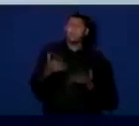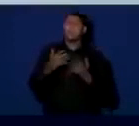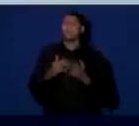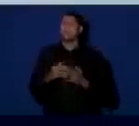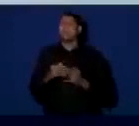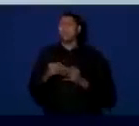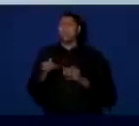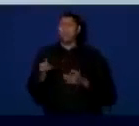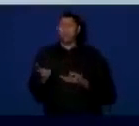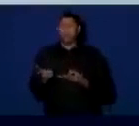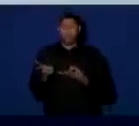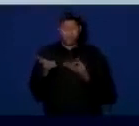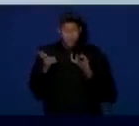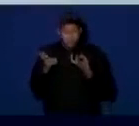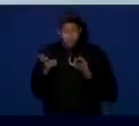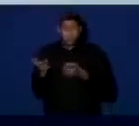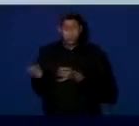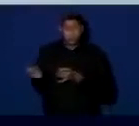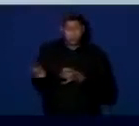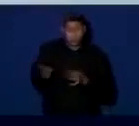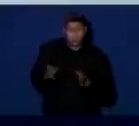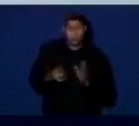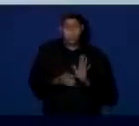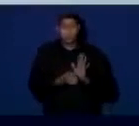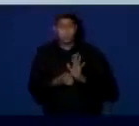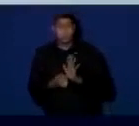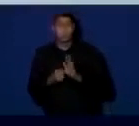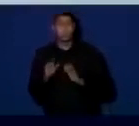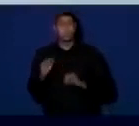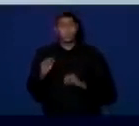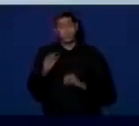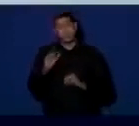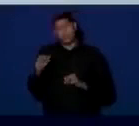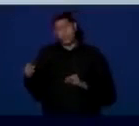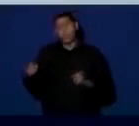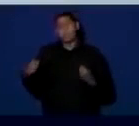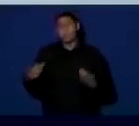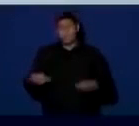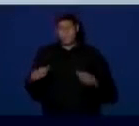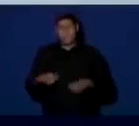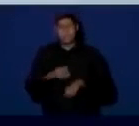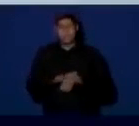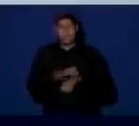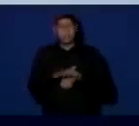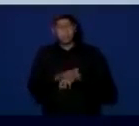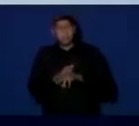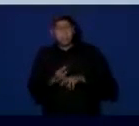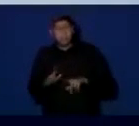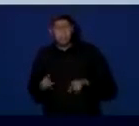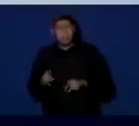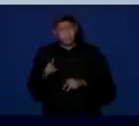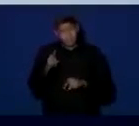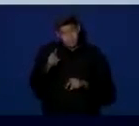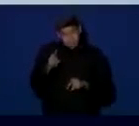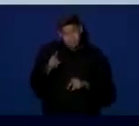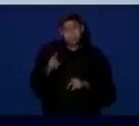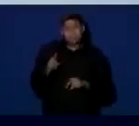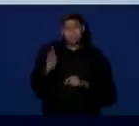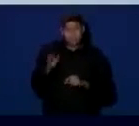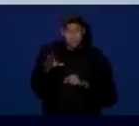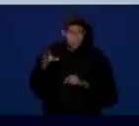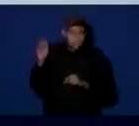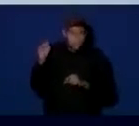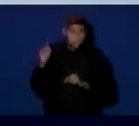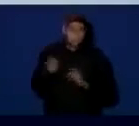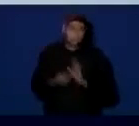taxas de juros de mercado indicando que vai ser preciso fazer menos do que tanto você, pelo que eu escutei na